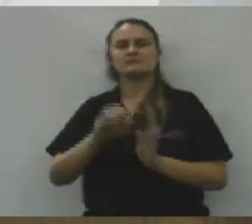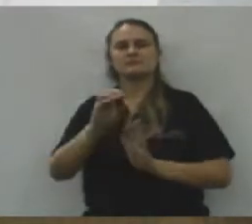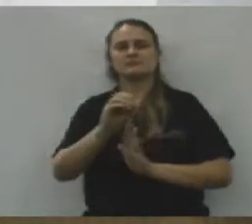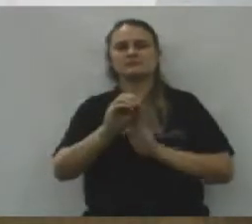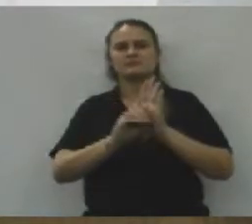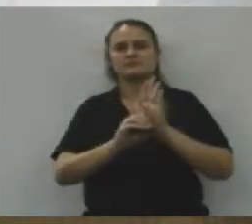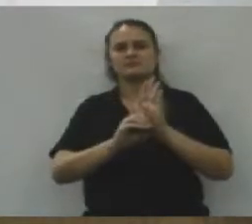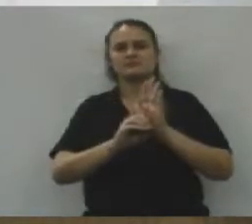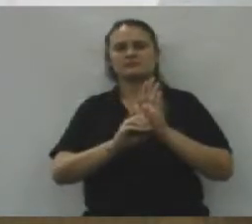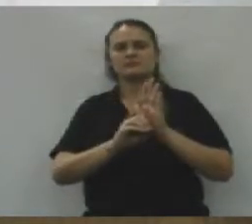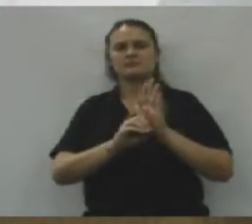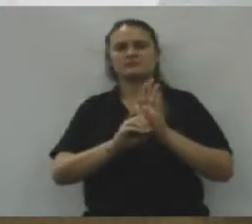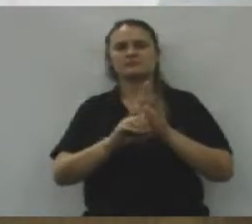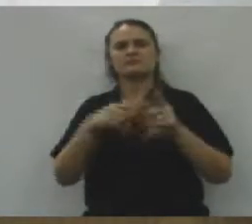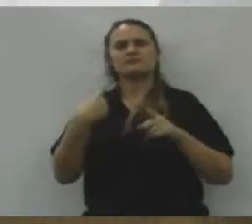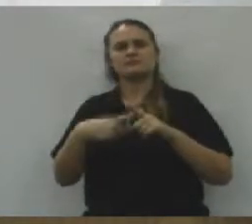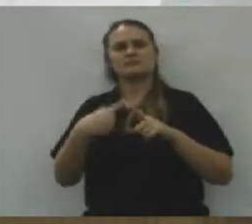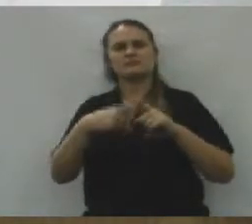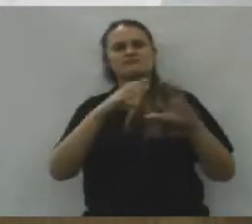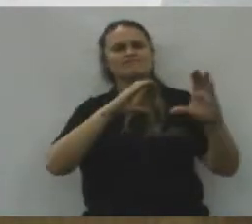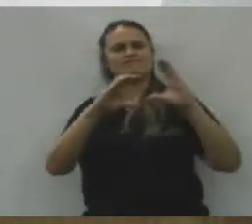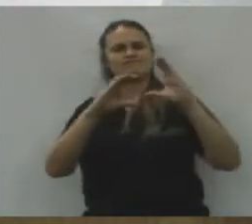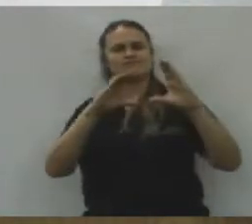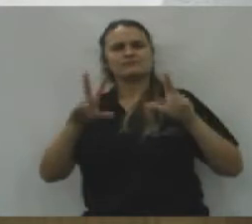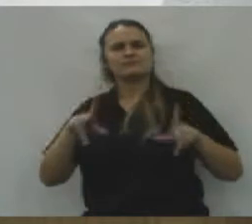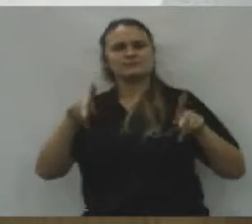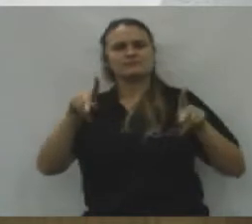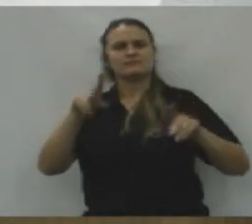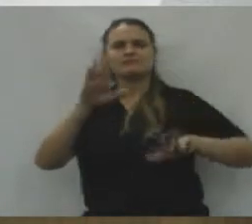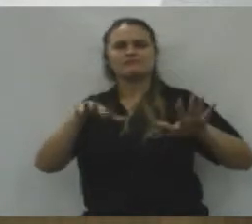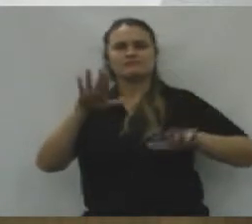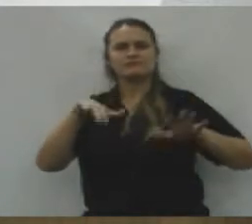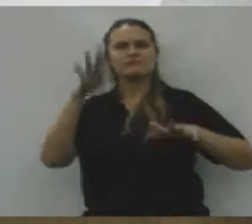ofício para dar o comunicado à população. Muitos nos